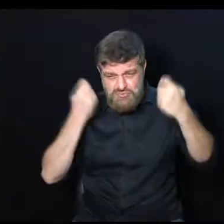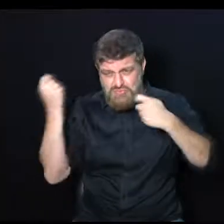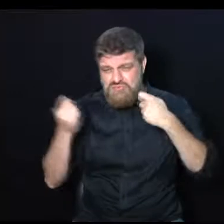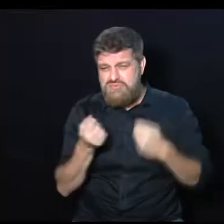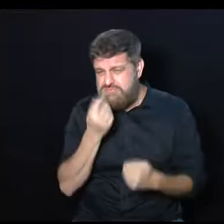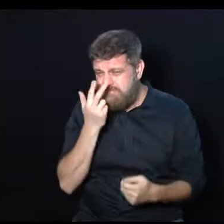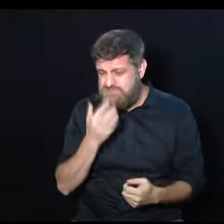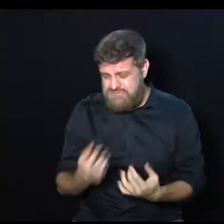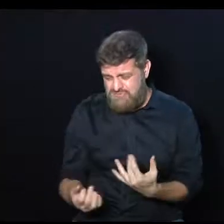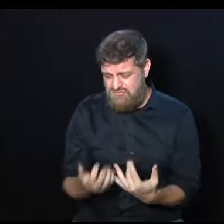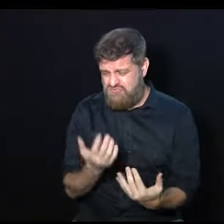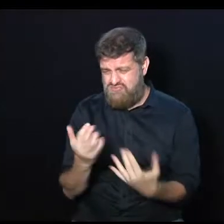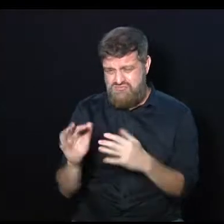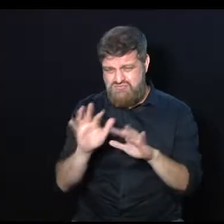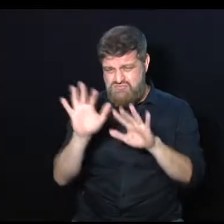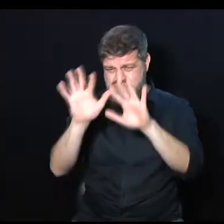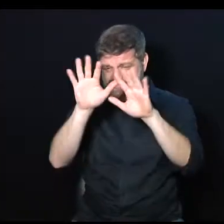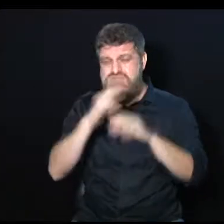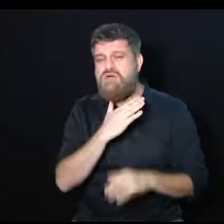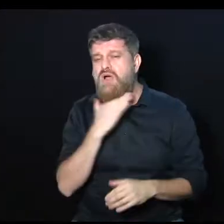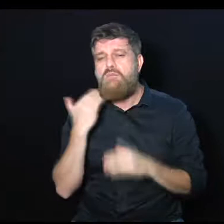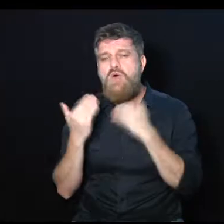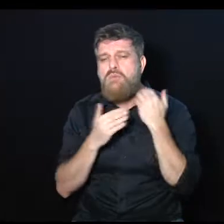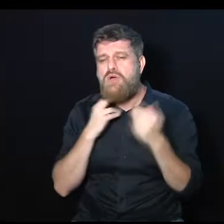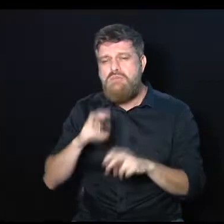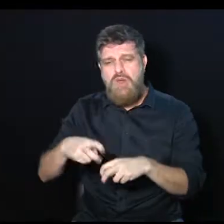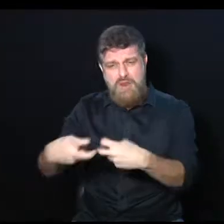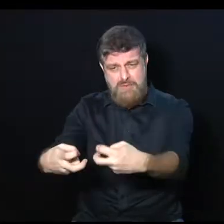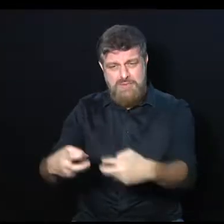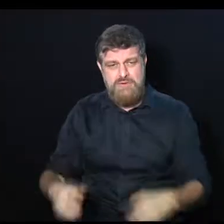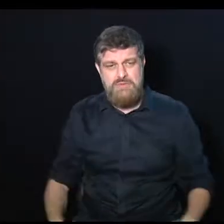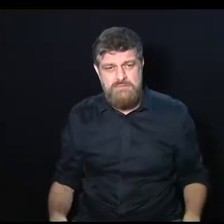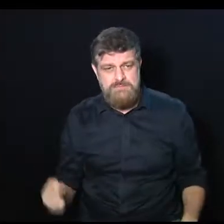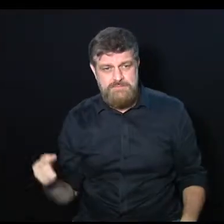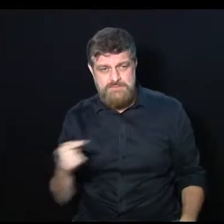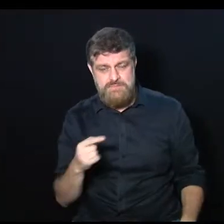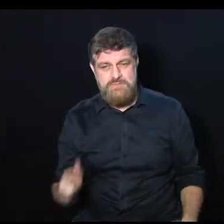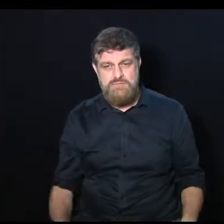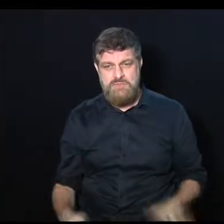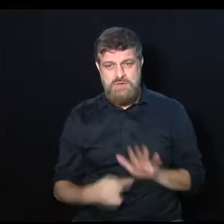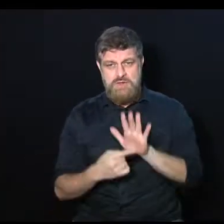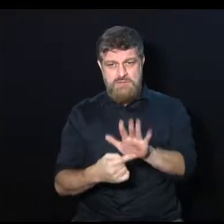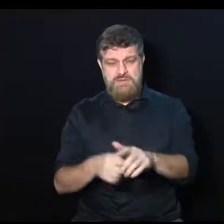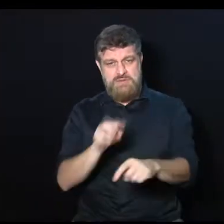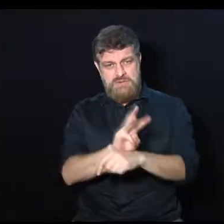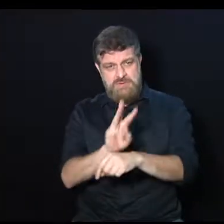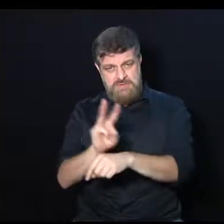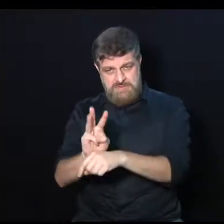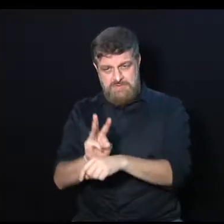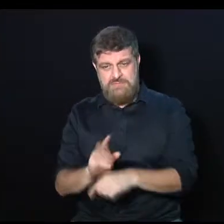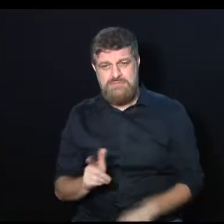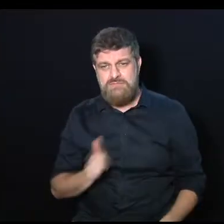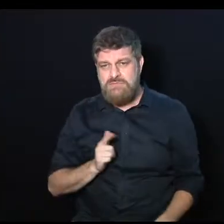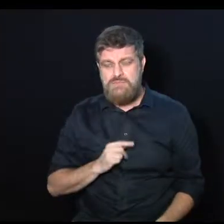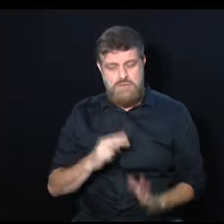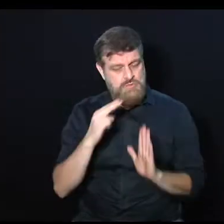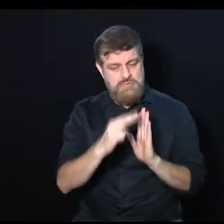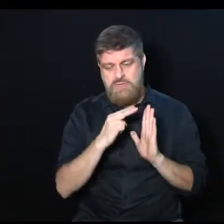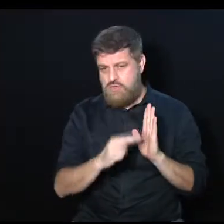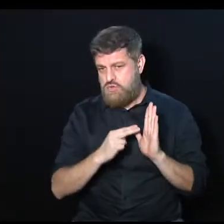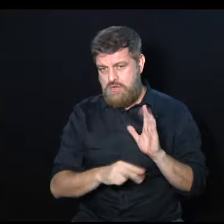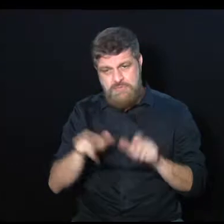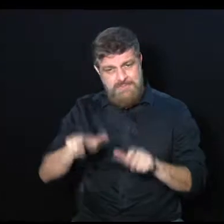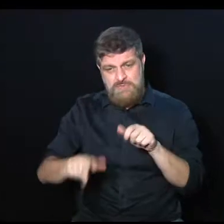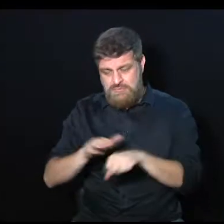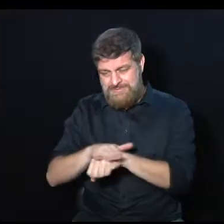simples tratar uma situação dessa. Isso aqui é uma página só mostrando o Datatox, aqui não tem o nome de paciente, mas